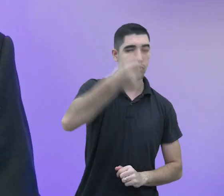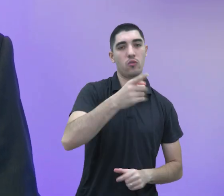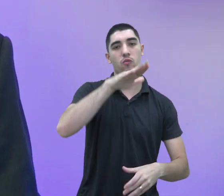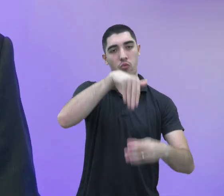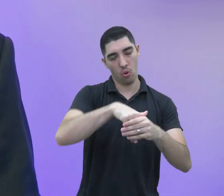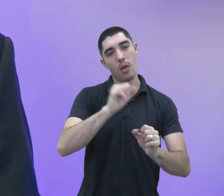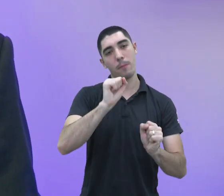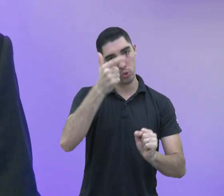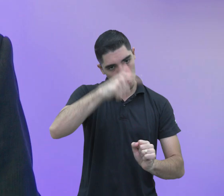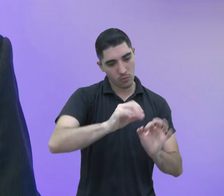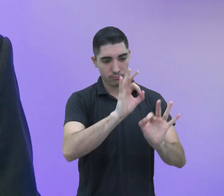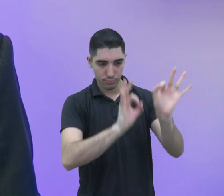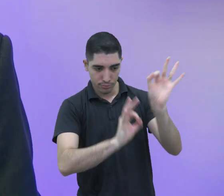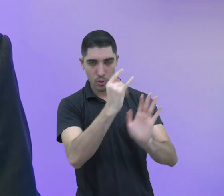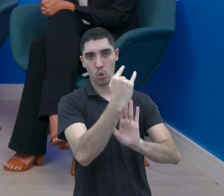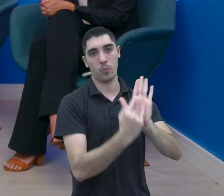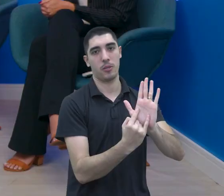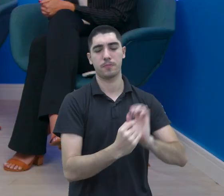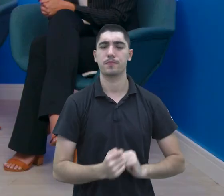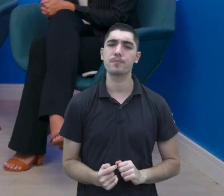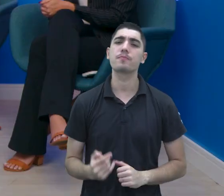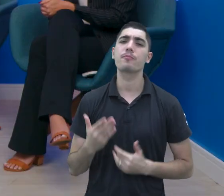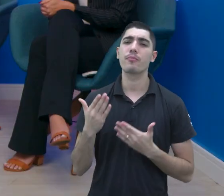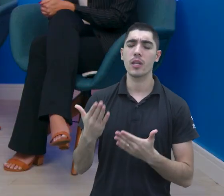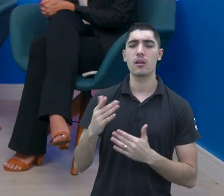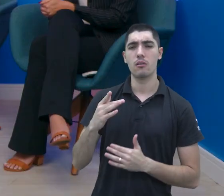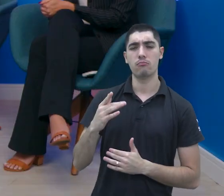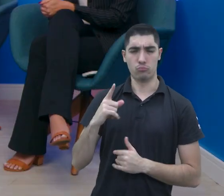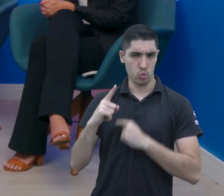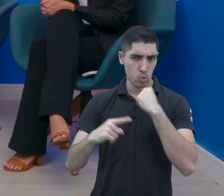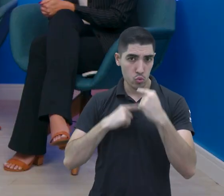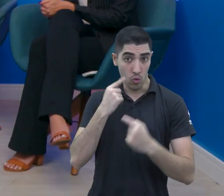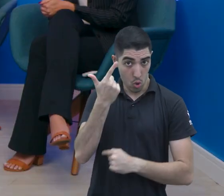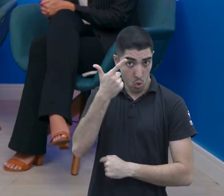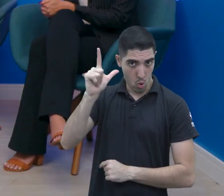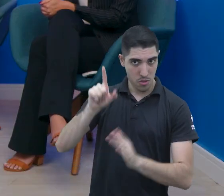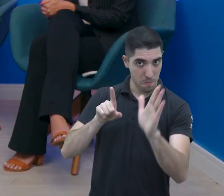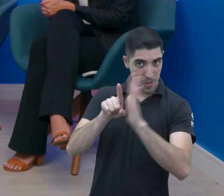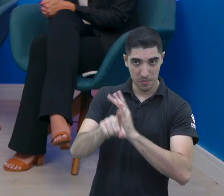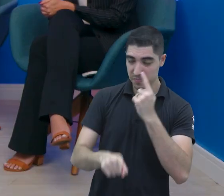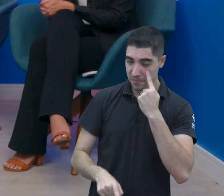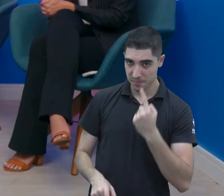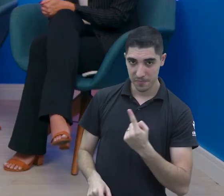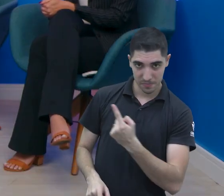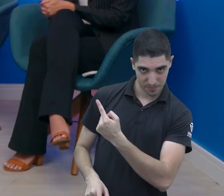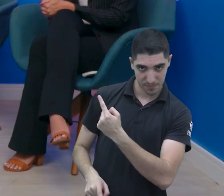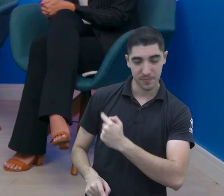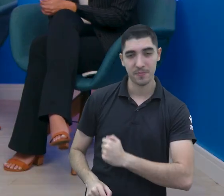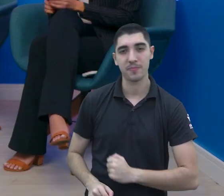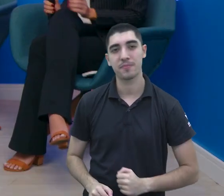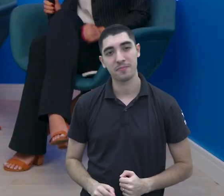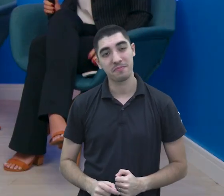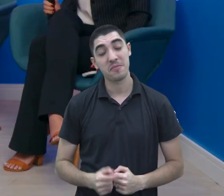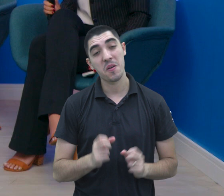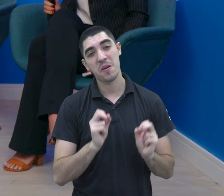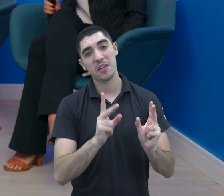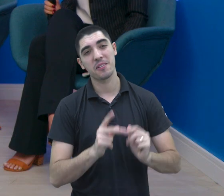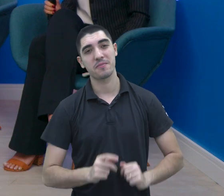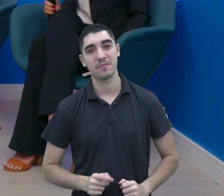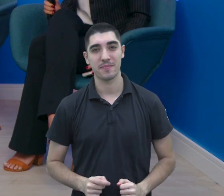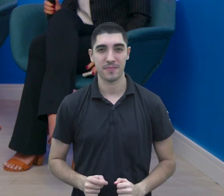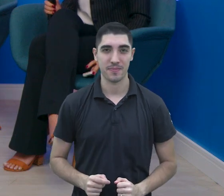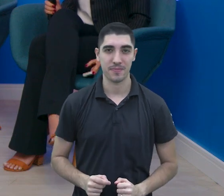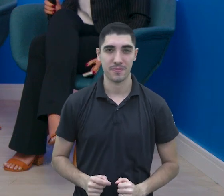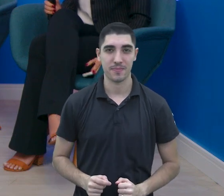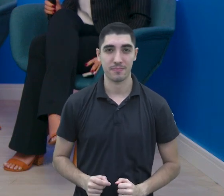da próxima eleição. E ainda nessa questão das dúvidas, né, da população, vamos conferir mais uma participação dos josenses?